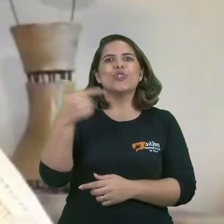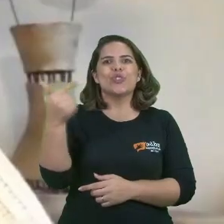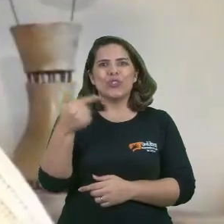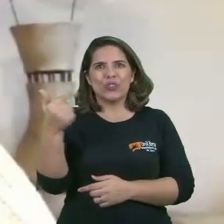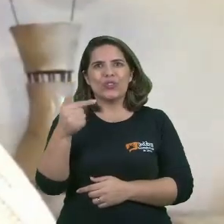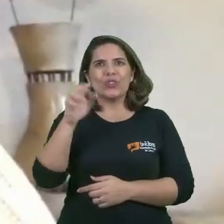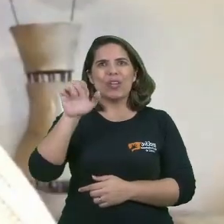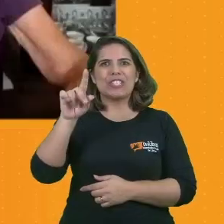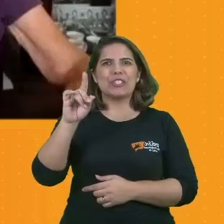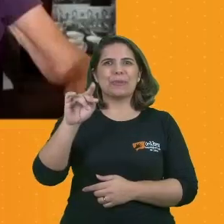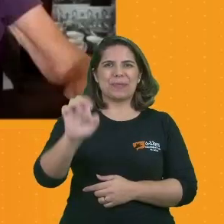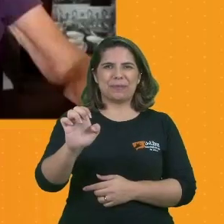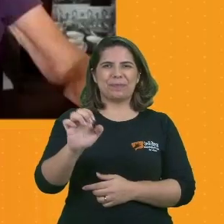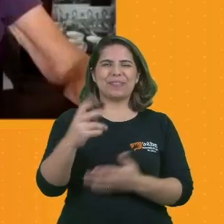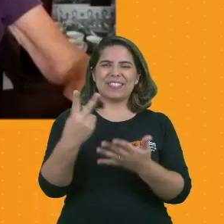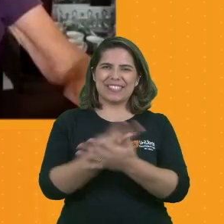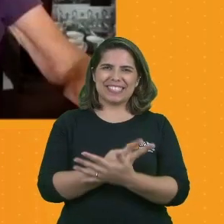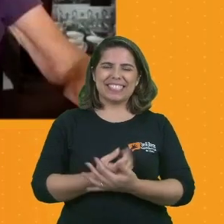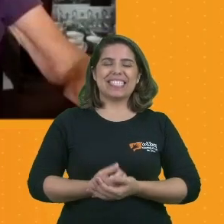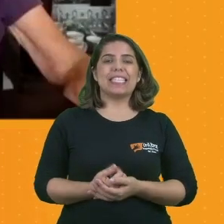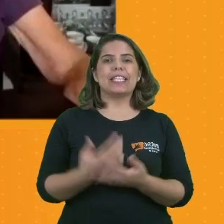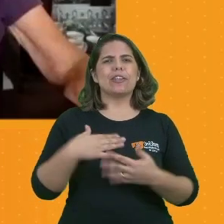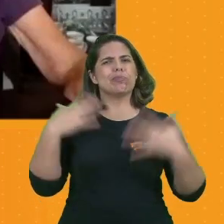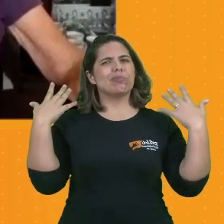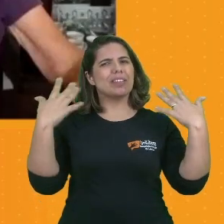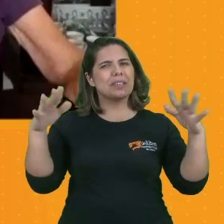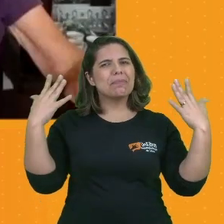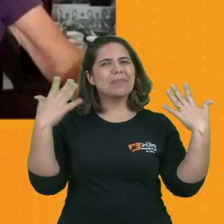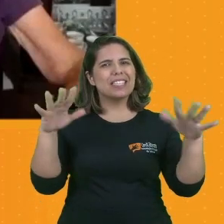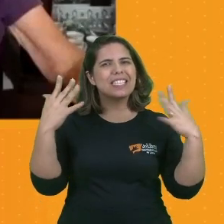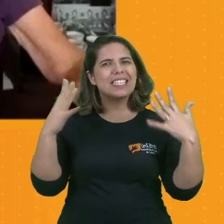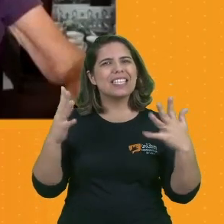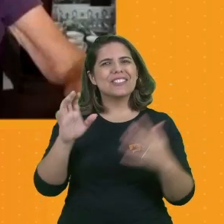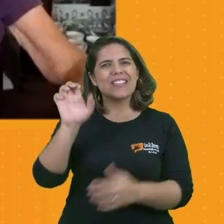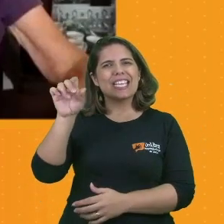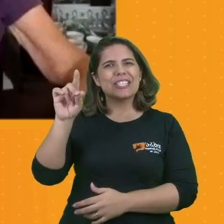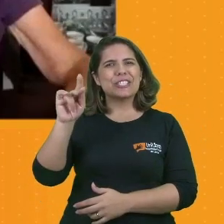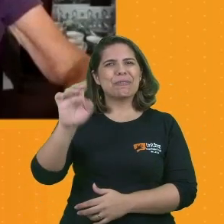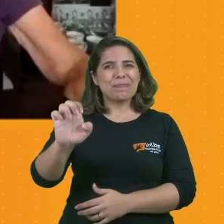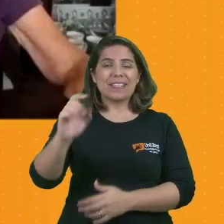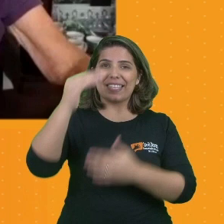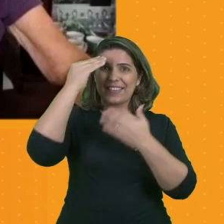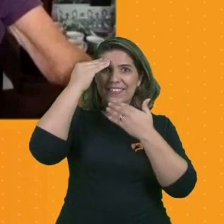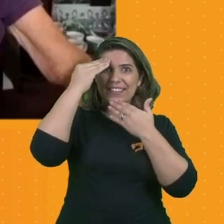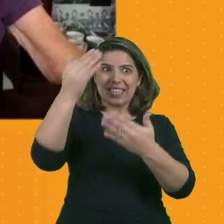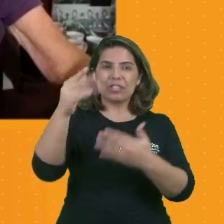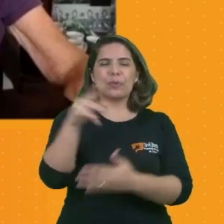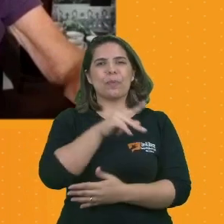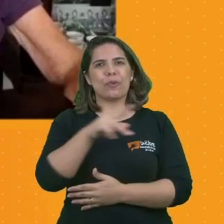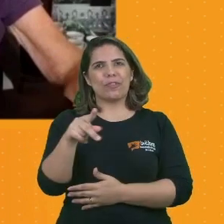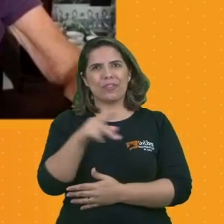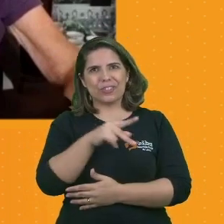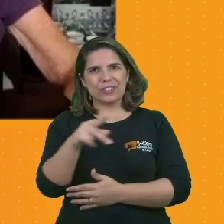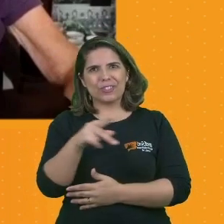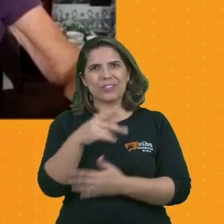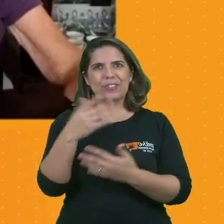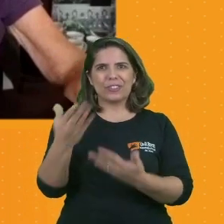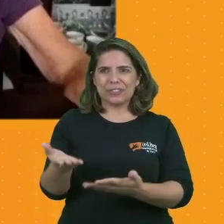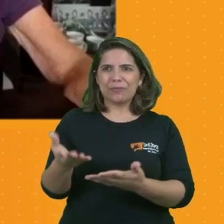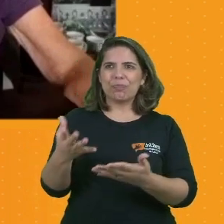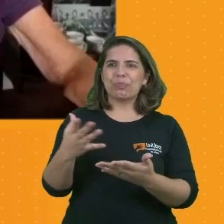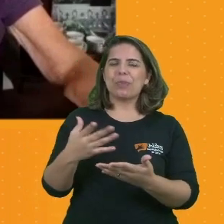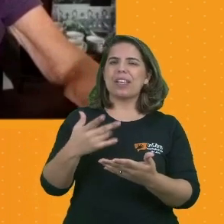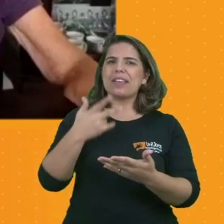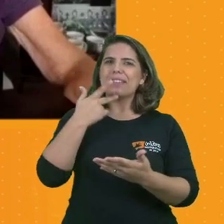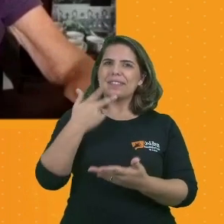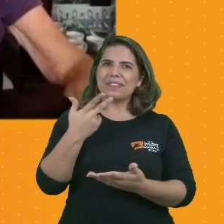segundo in Deep então eu parabenizo ou em vip e agradeço aqui Professor ao porque eles